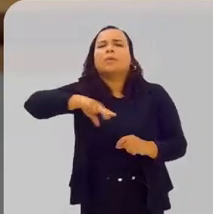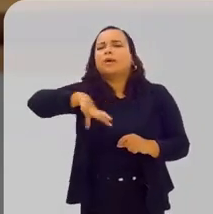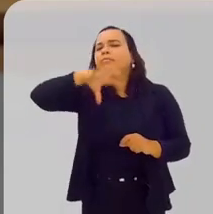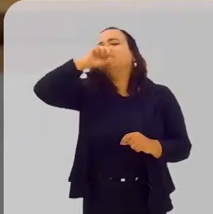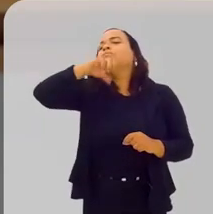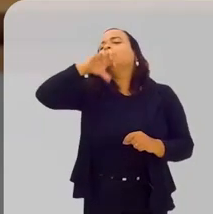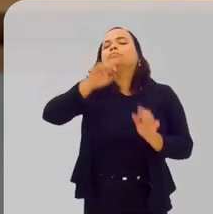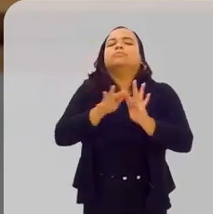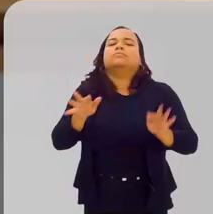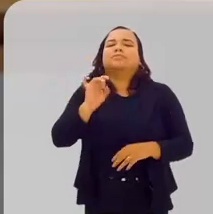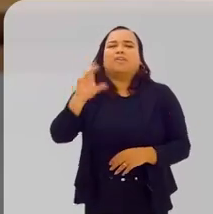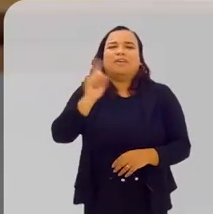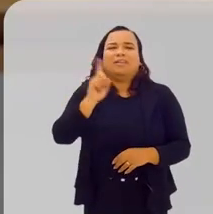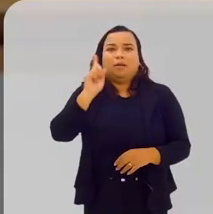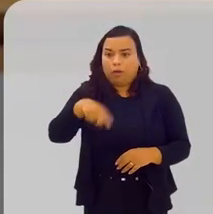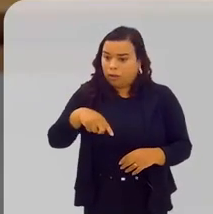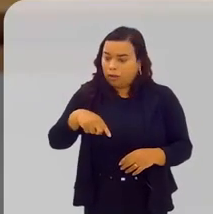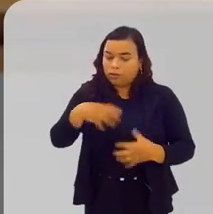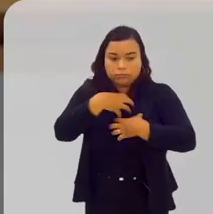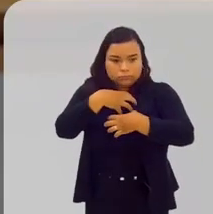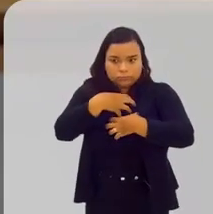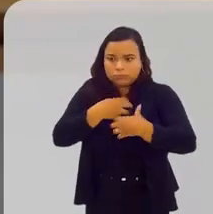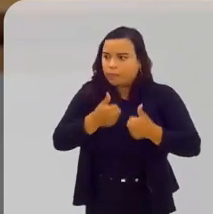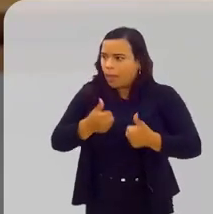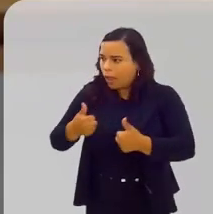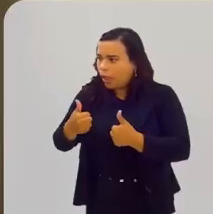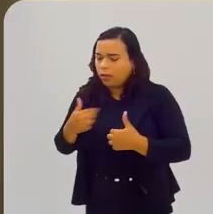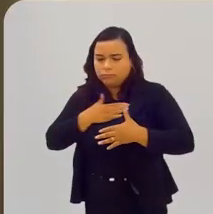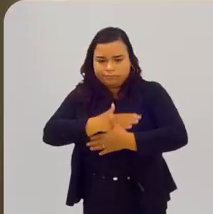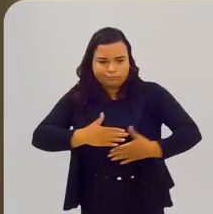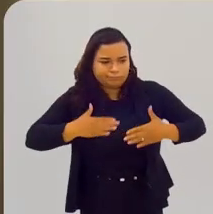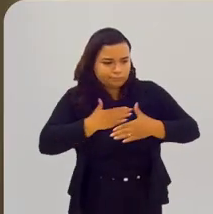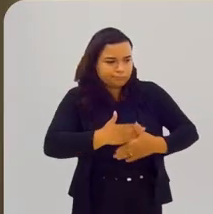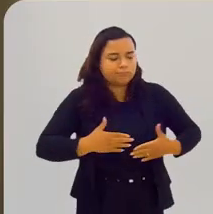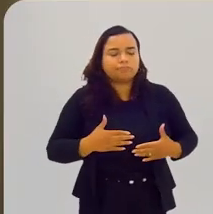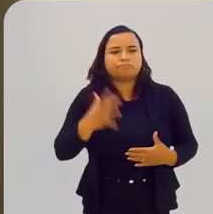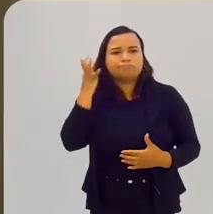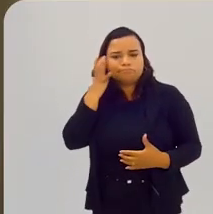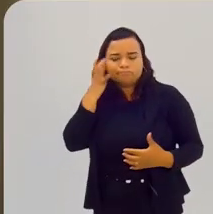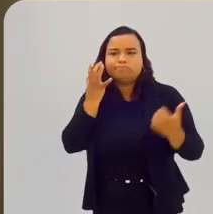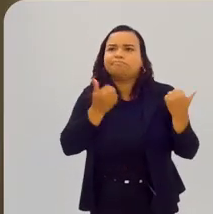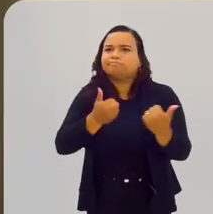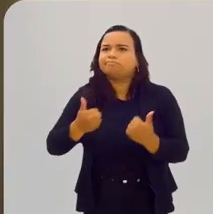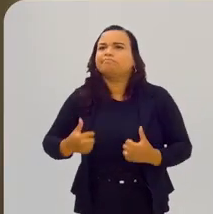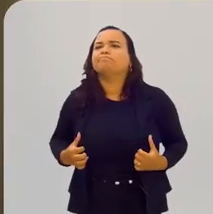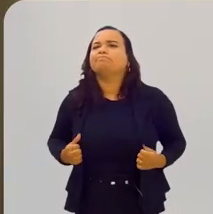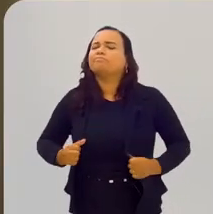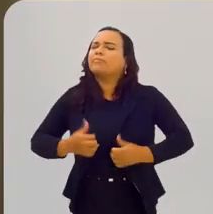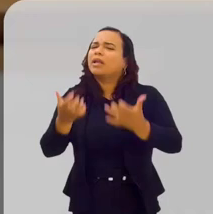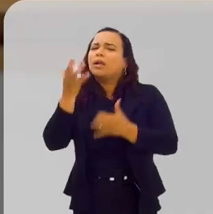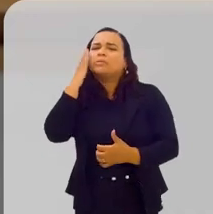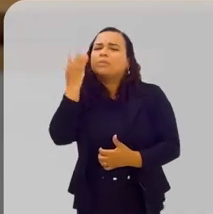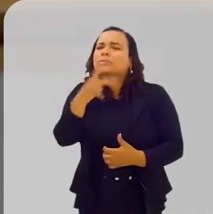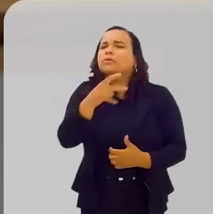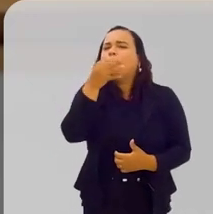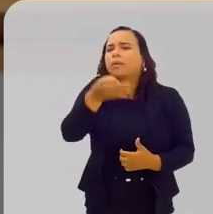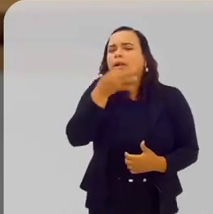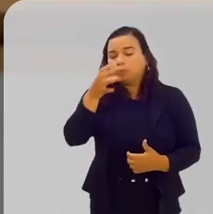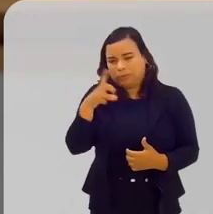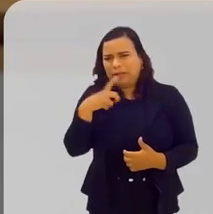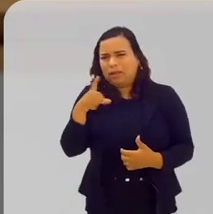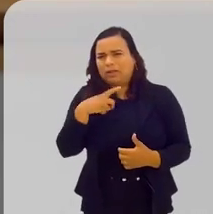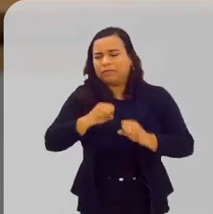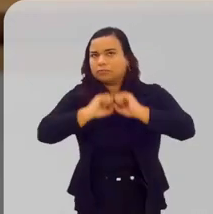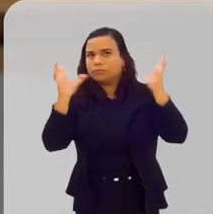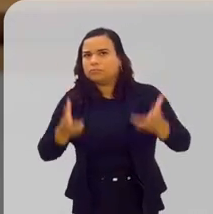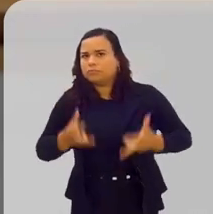sentido não de respirar mas no sentido de pulsar e de pulsar de uma formação eu queria saber se você